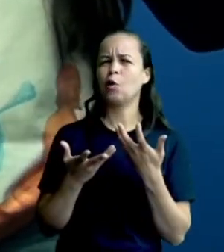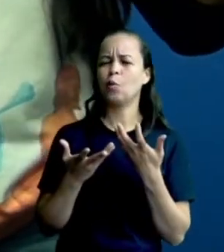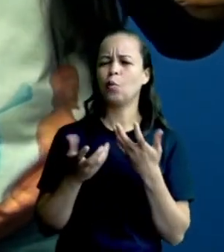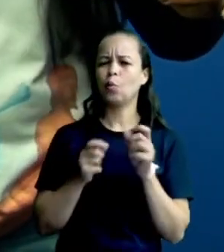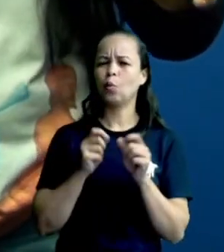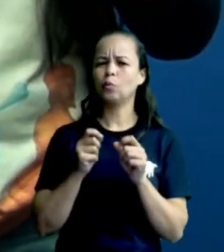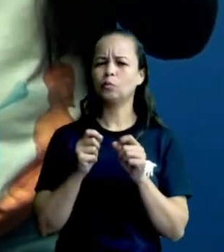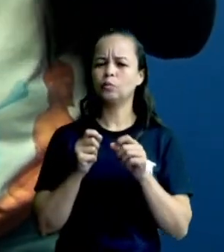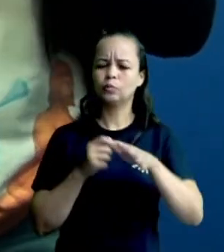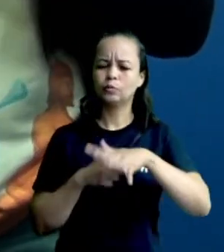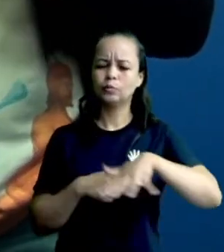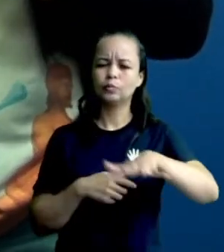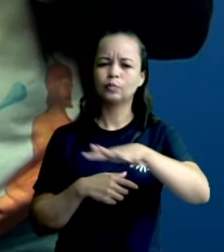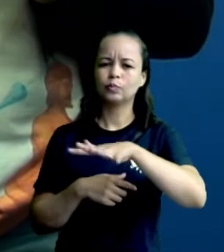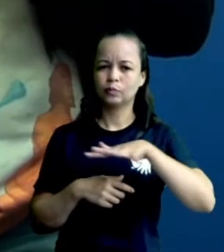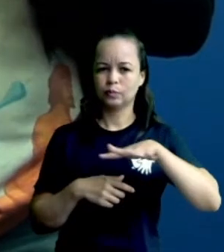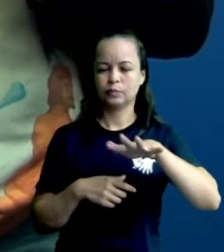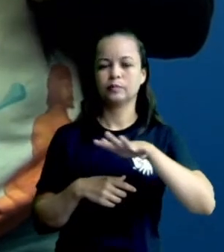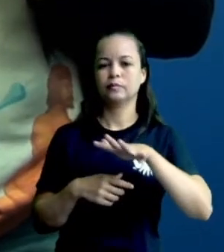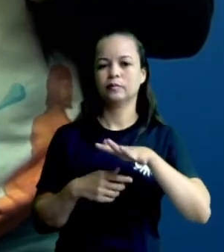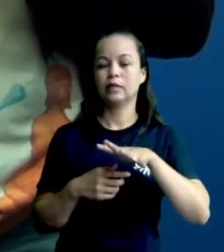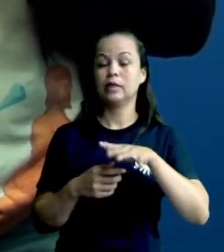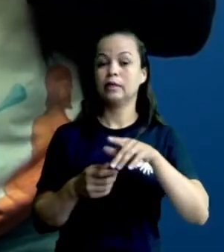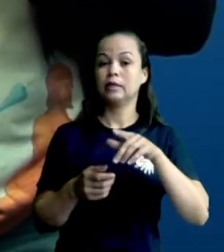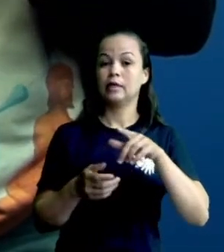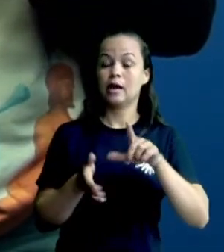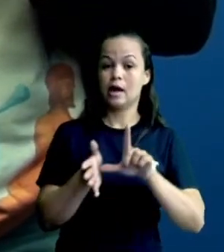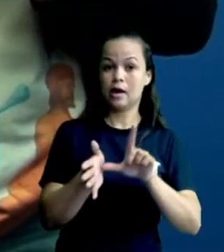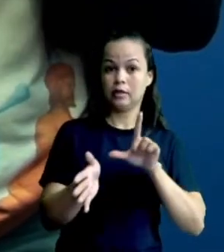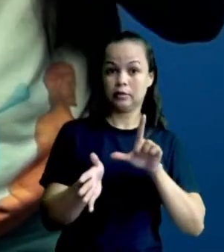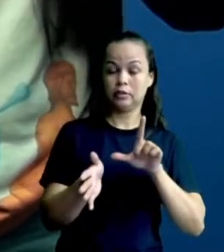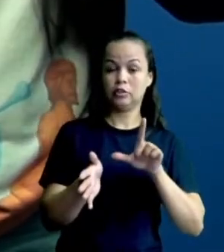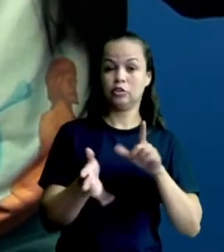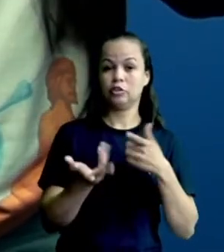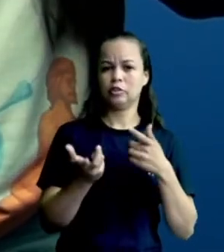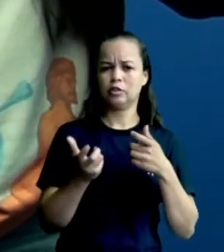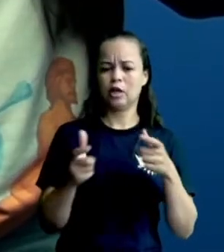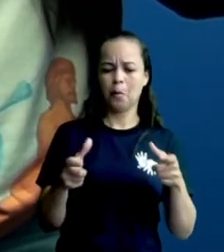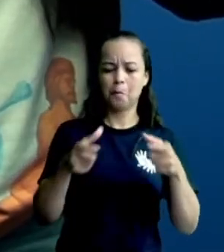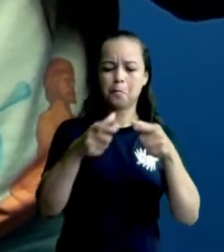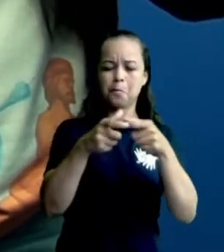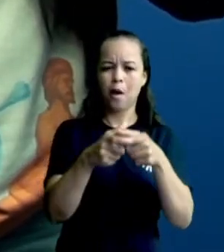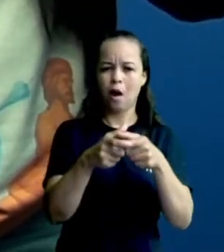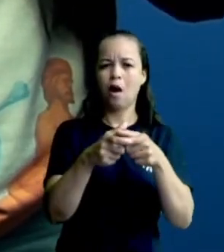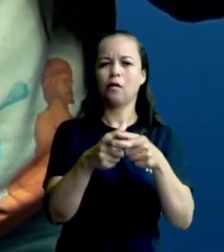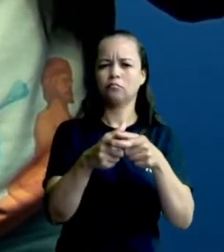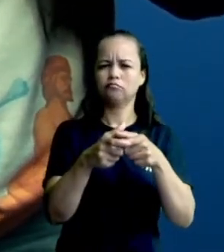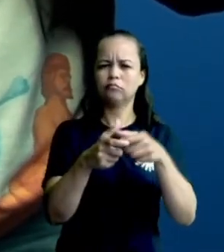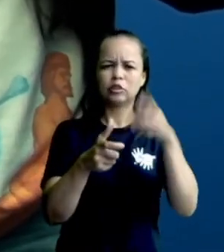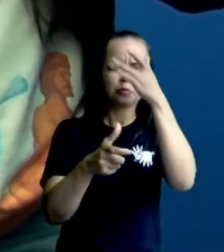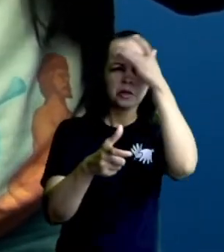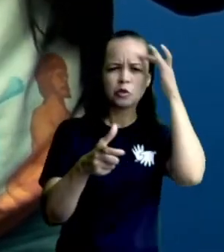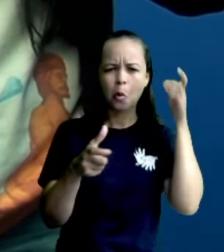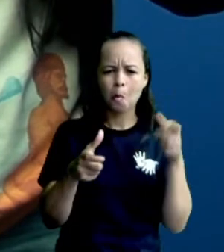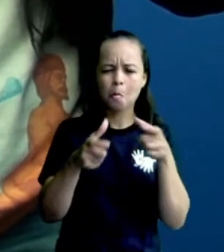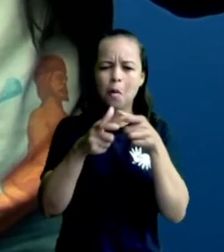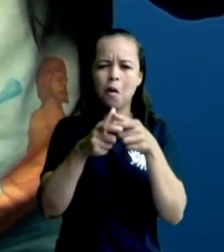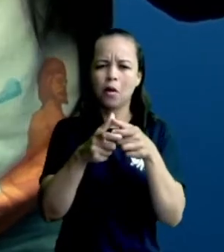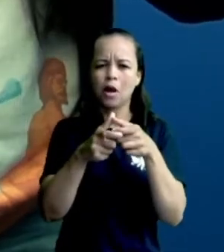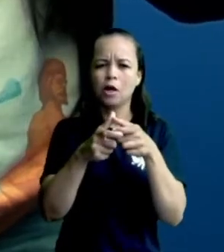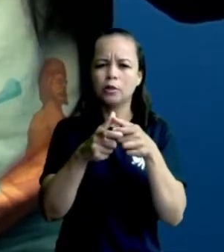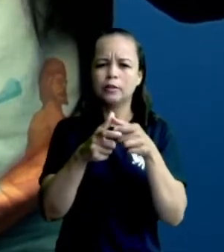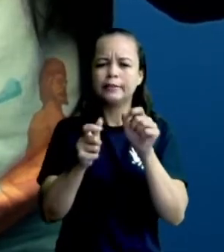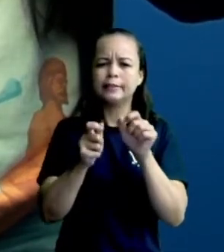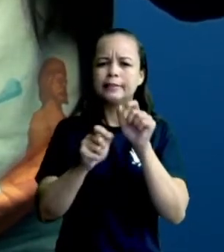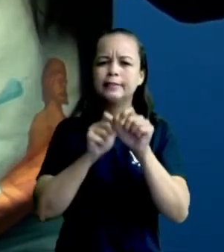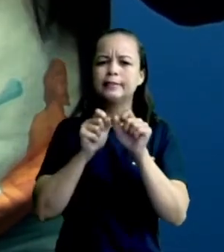espaço, certo, que antes cabia-se menos pessoas, se a